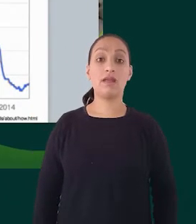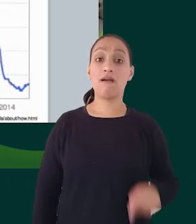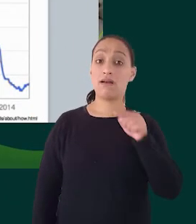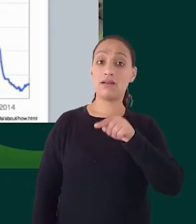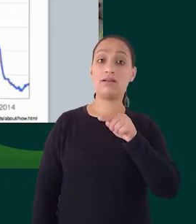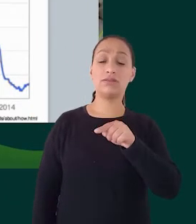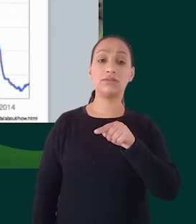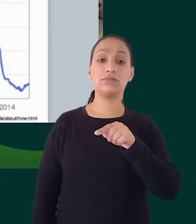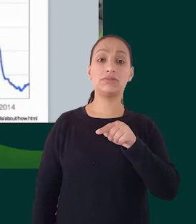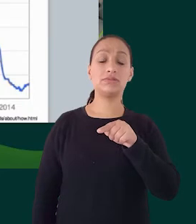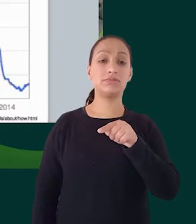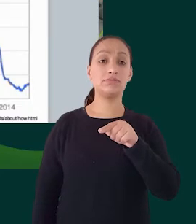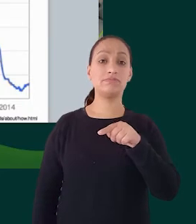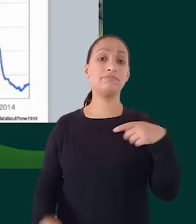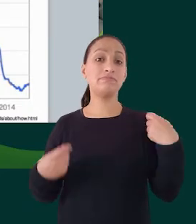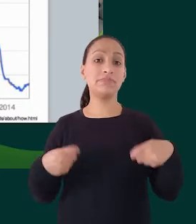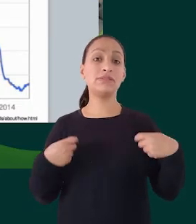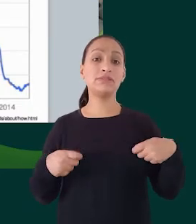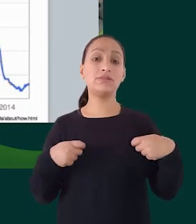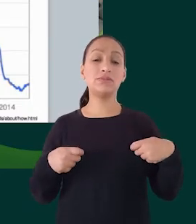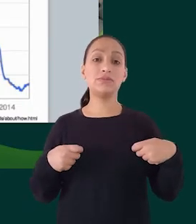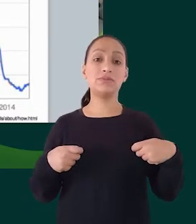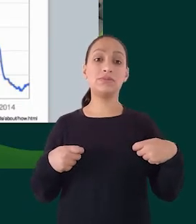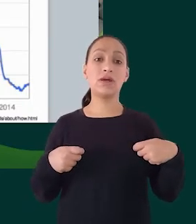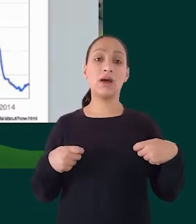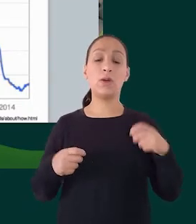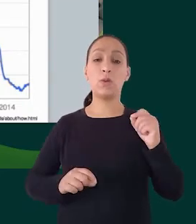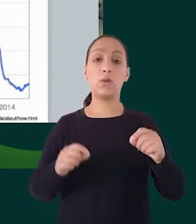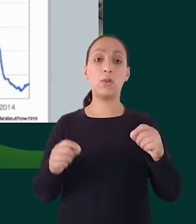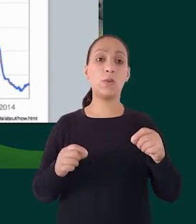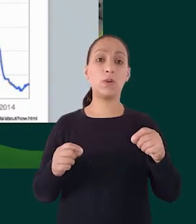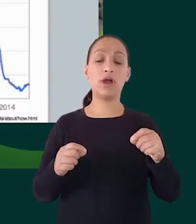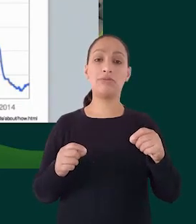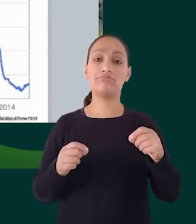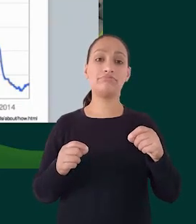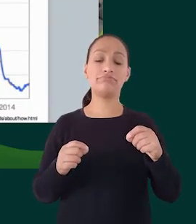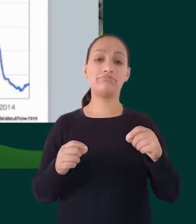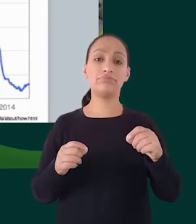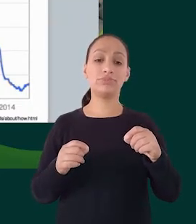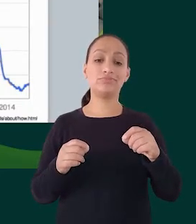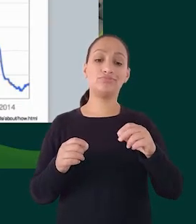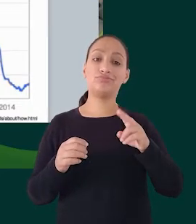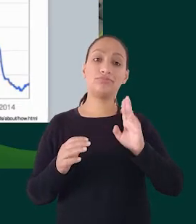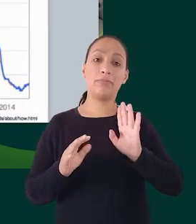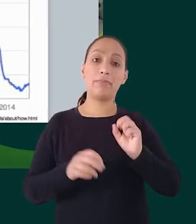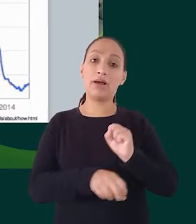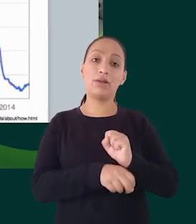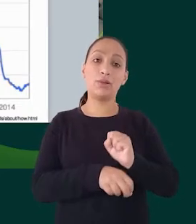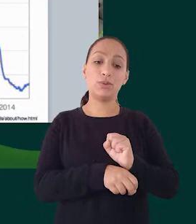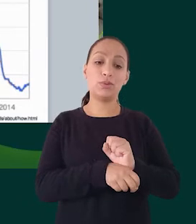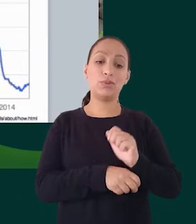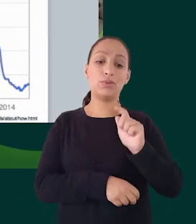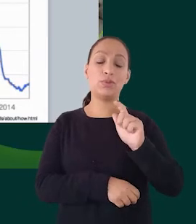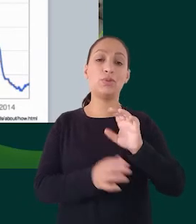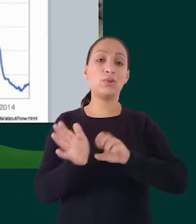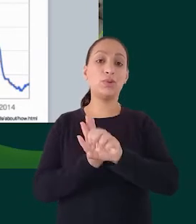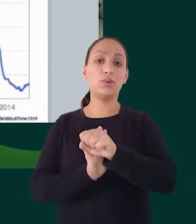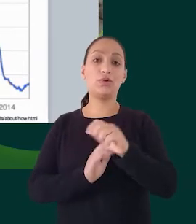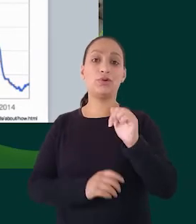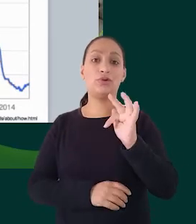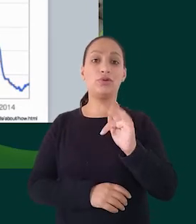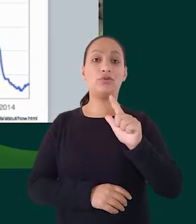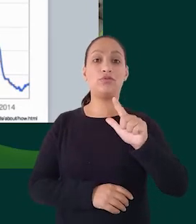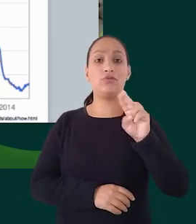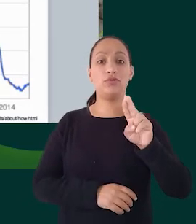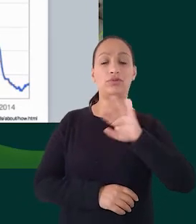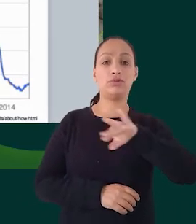pelo qual eles tiveram que descontinuar posteriormente o Google Flu Trends. Por quê? Eles começaram a fazer estimativas